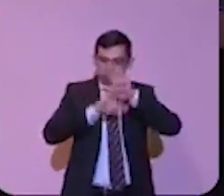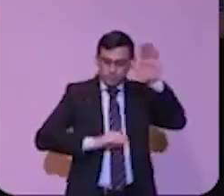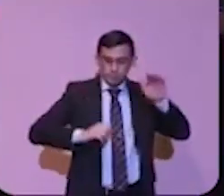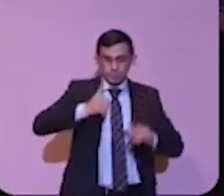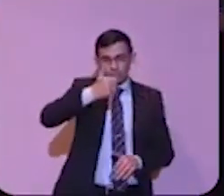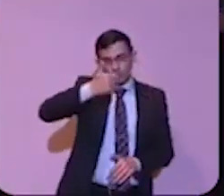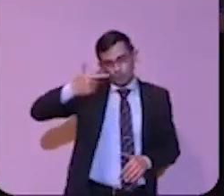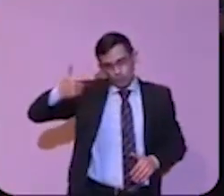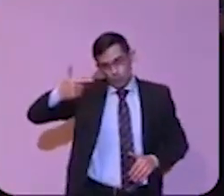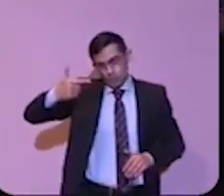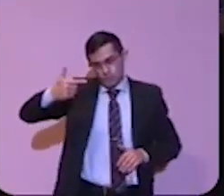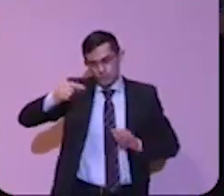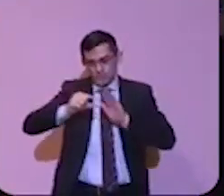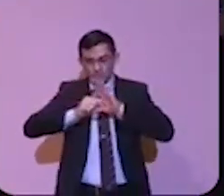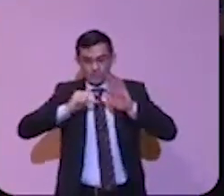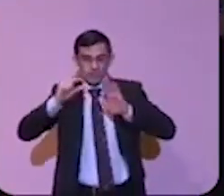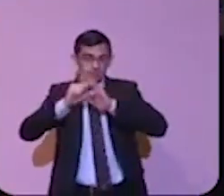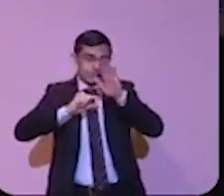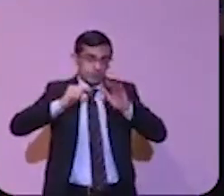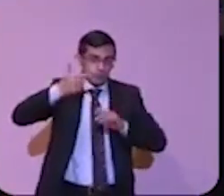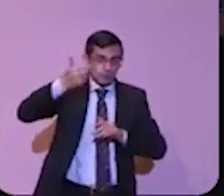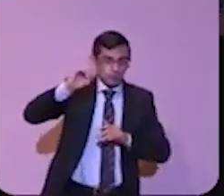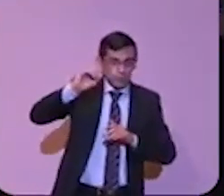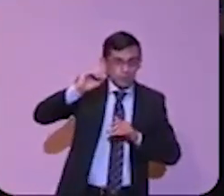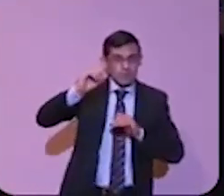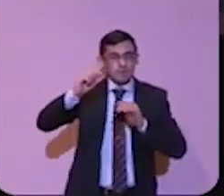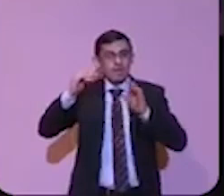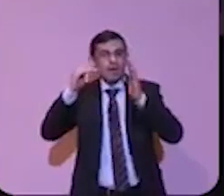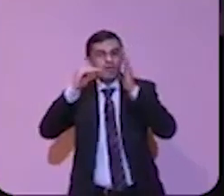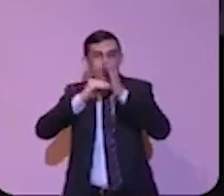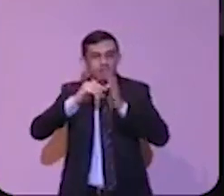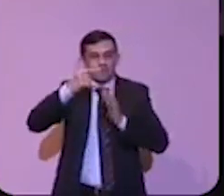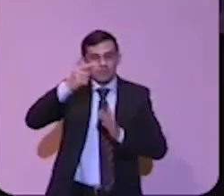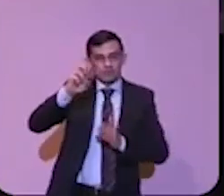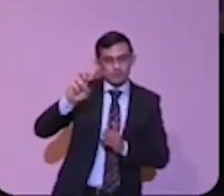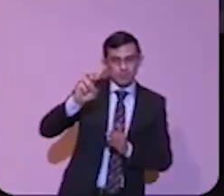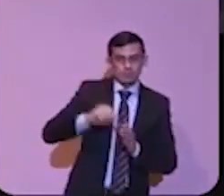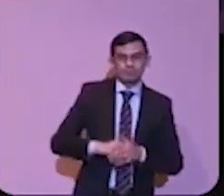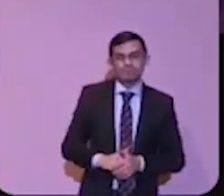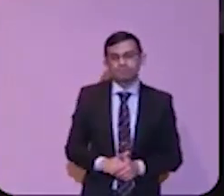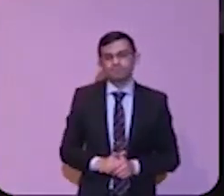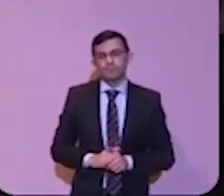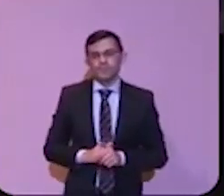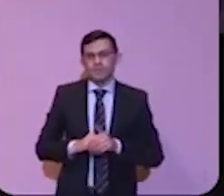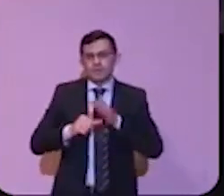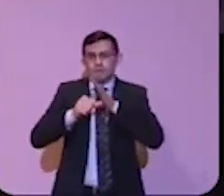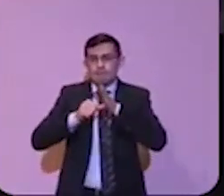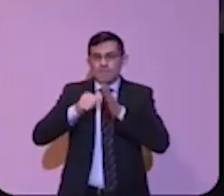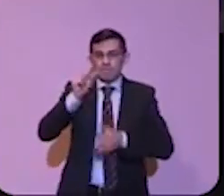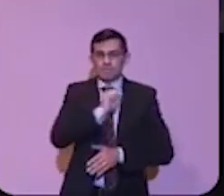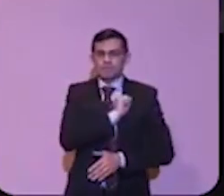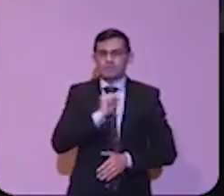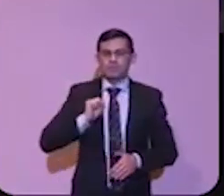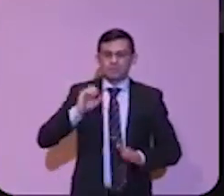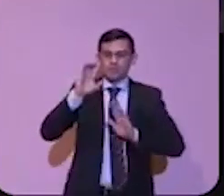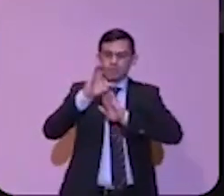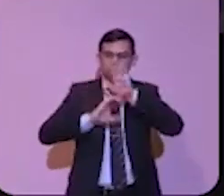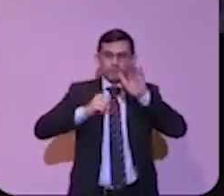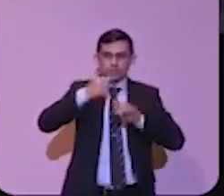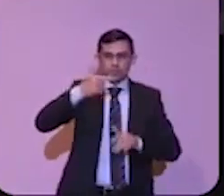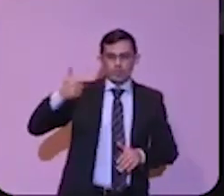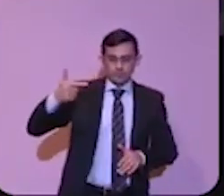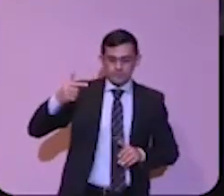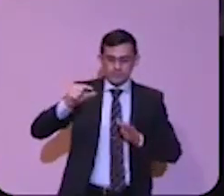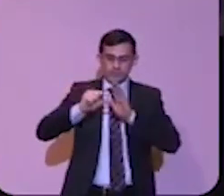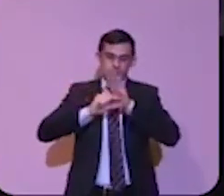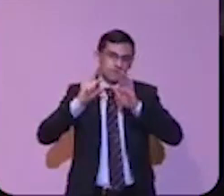do versículo 20 até o versículo 25. 1 Samuel capítulo 12, do